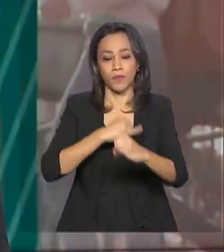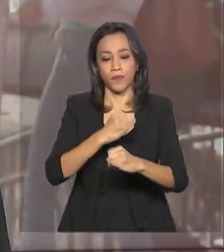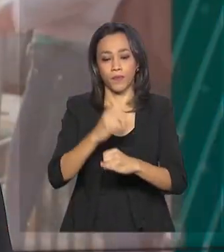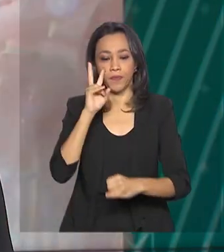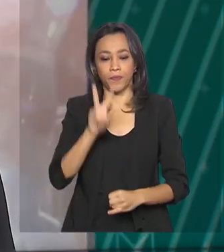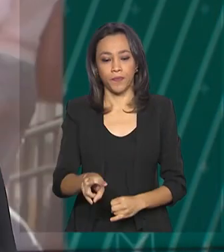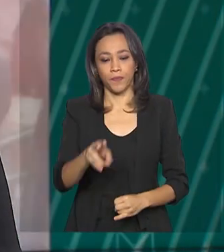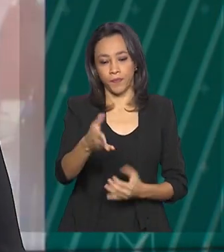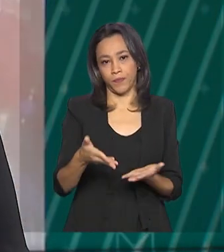.gov.br.